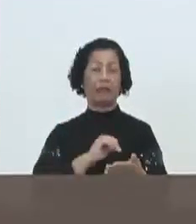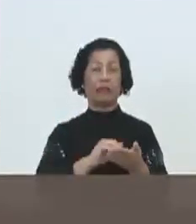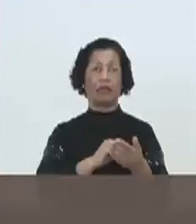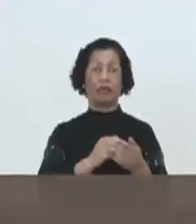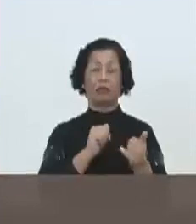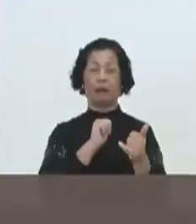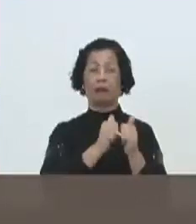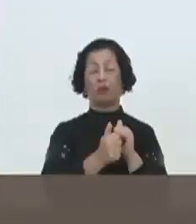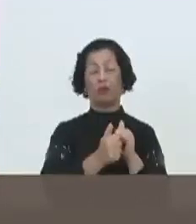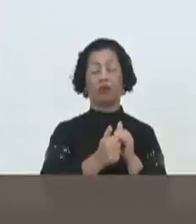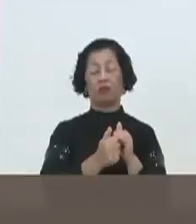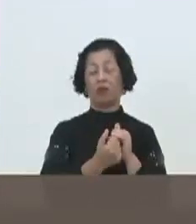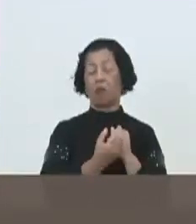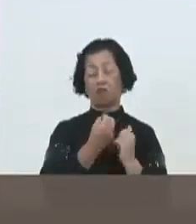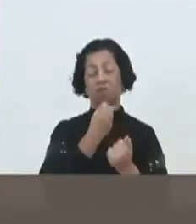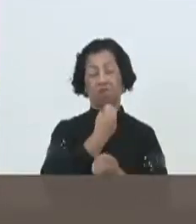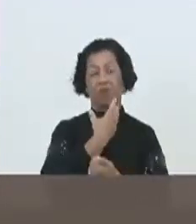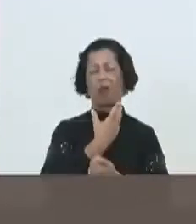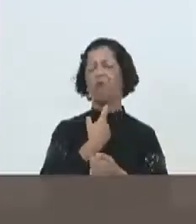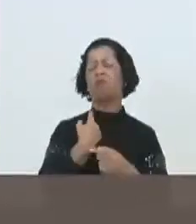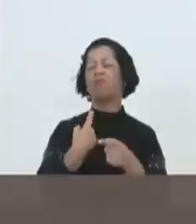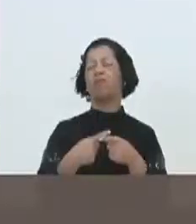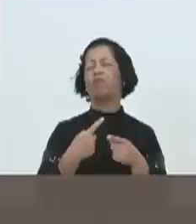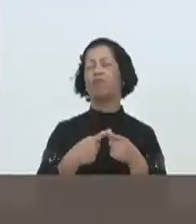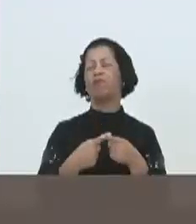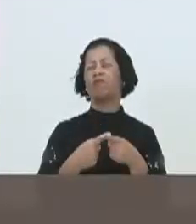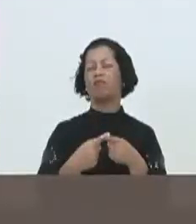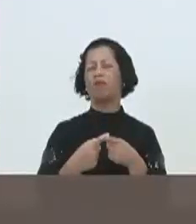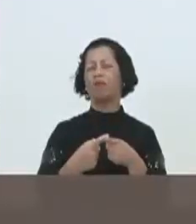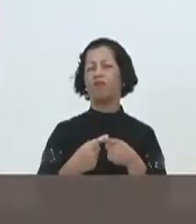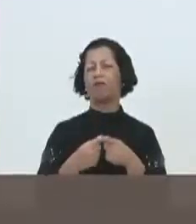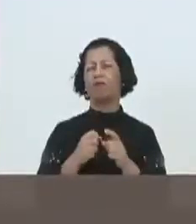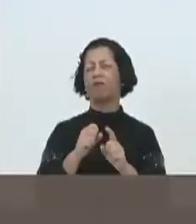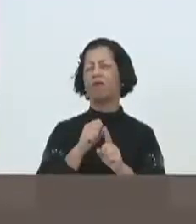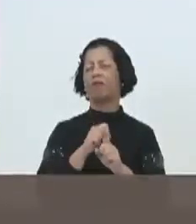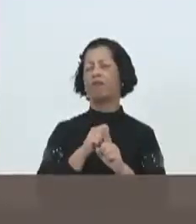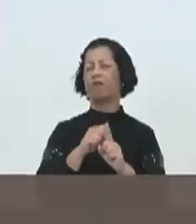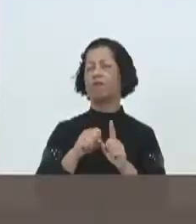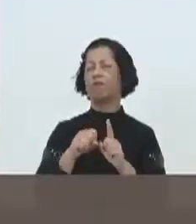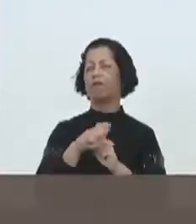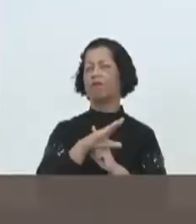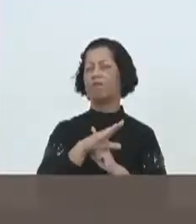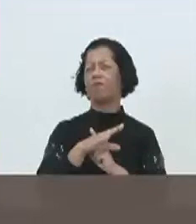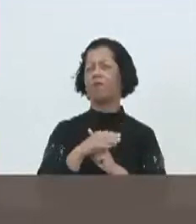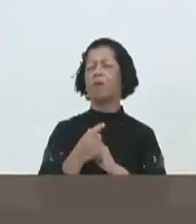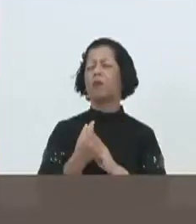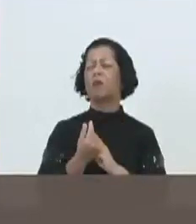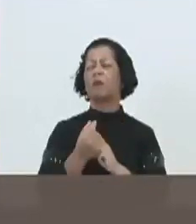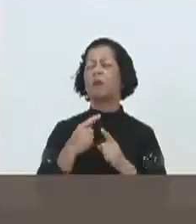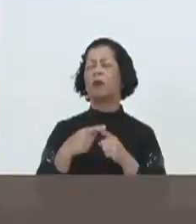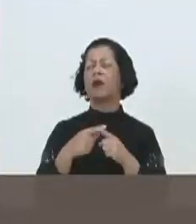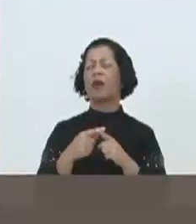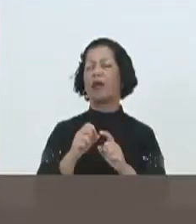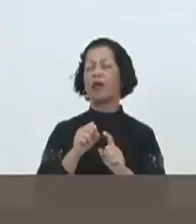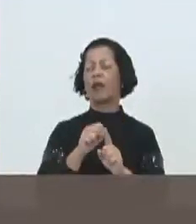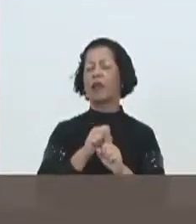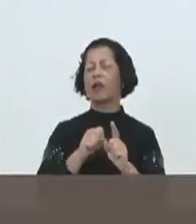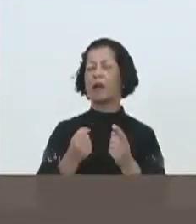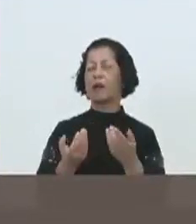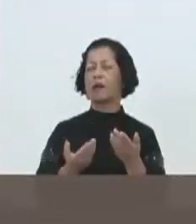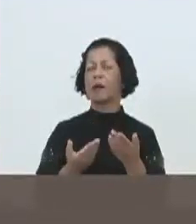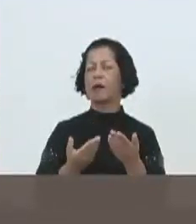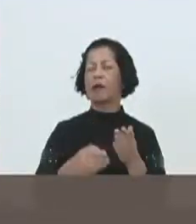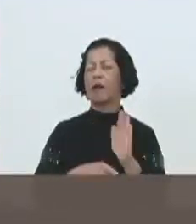pouco boa né Por que é que a assistência social quanto que por que Assistência Social